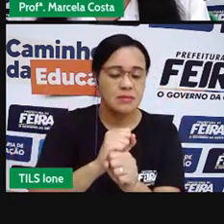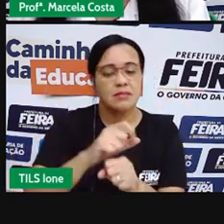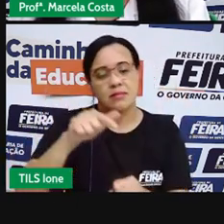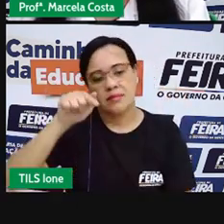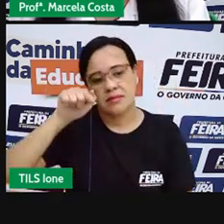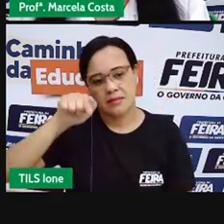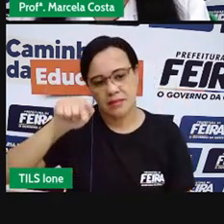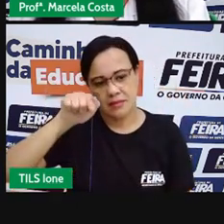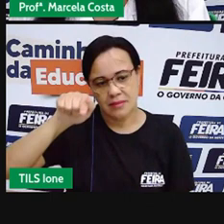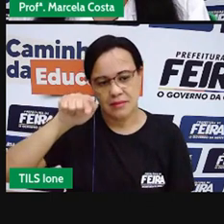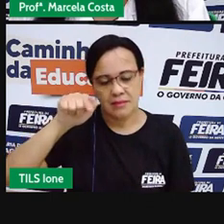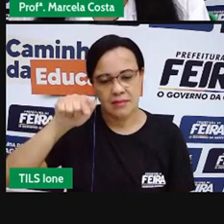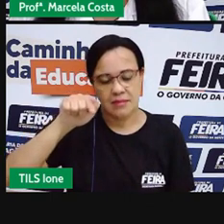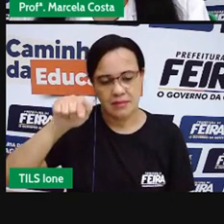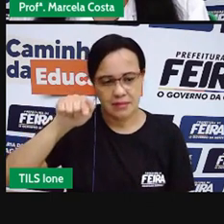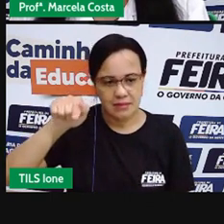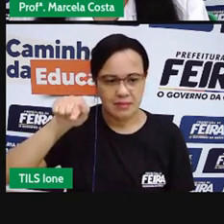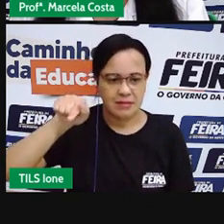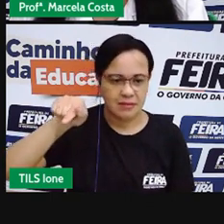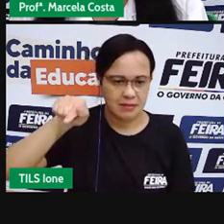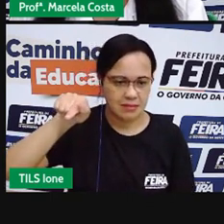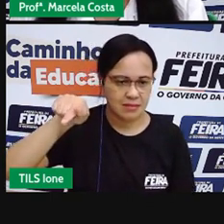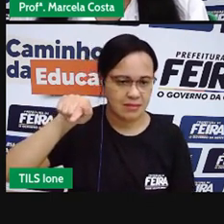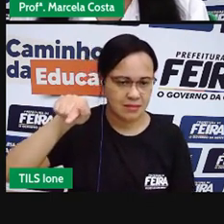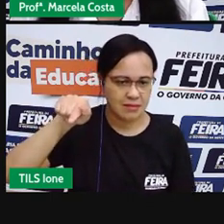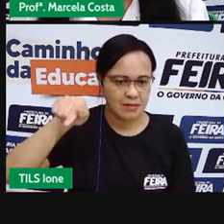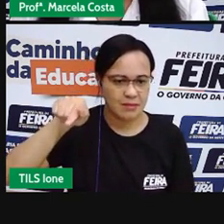a 7.